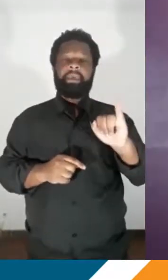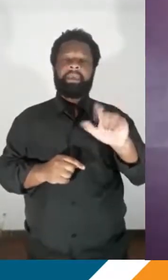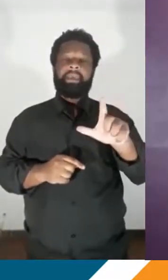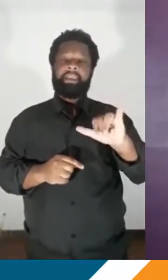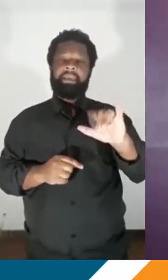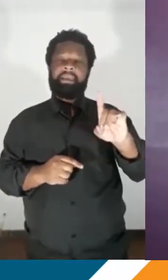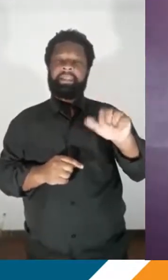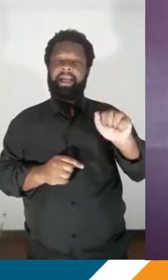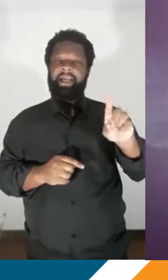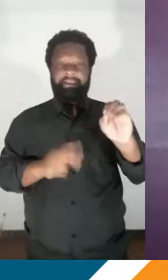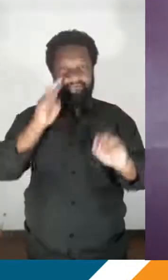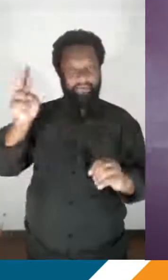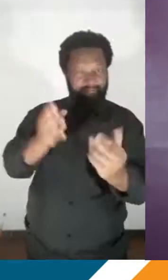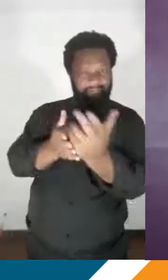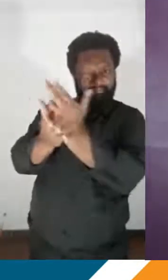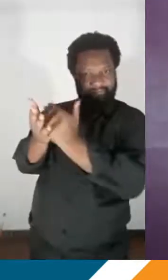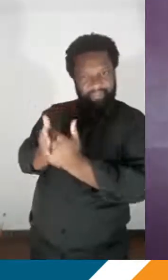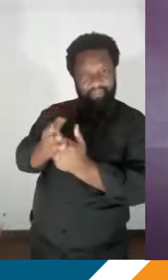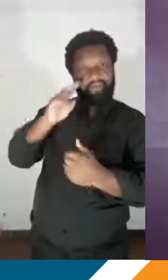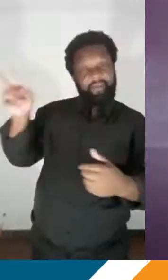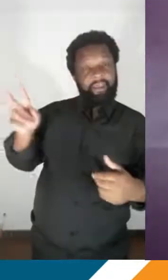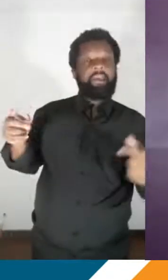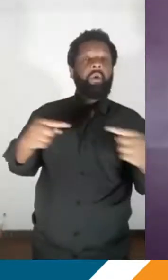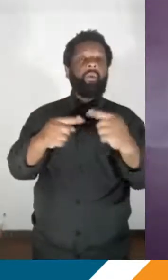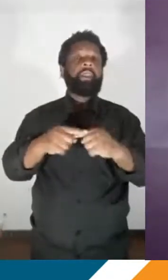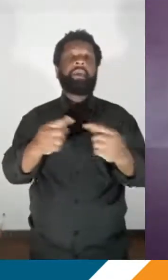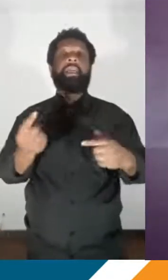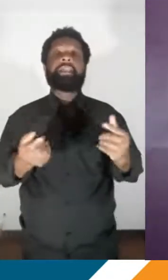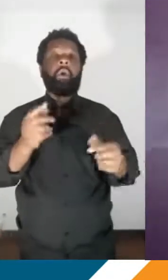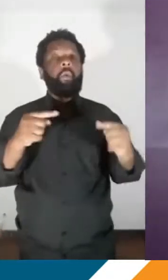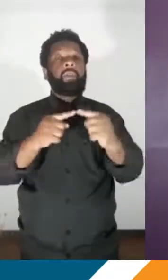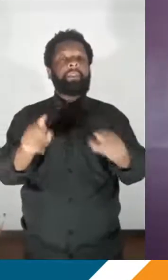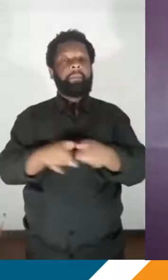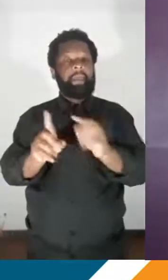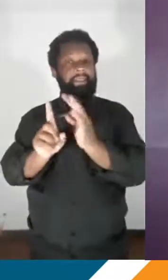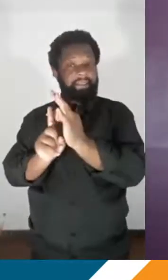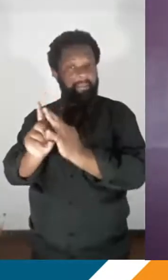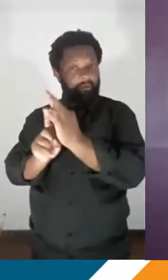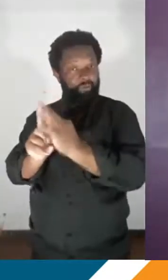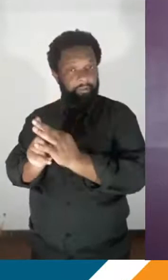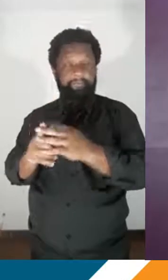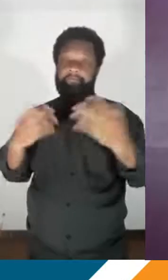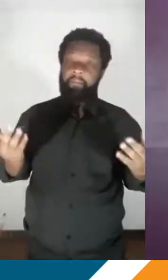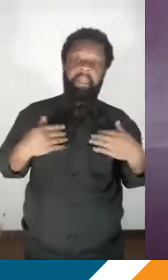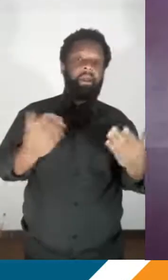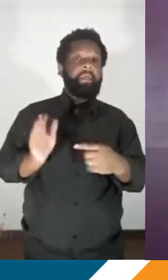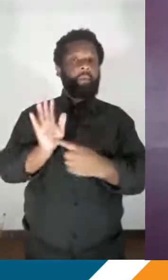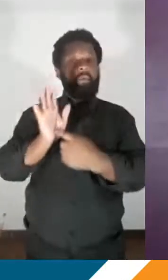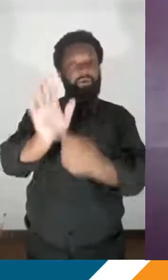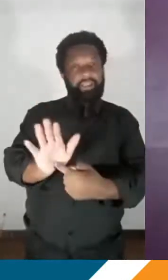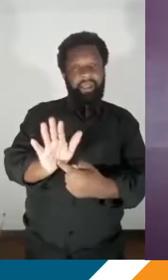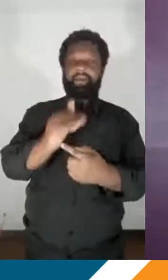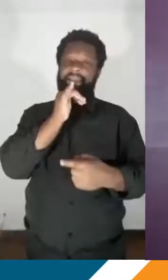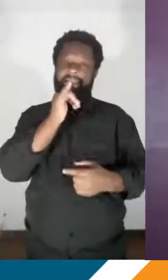representa gramas de soluto para cada 100 gramas de água, que eu escolhi como solvente, por temperatura, tá? E aí